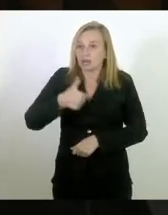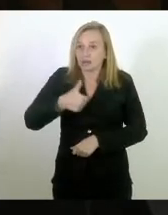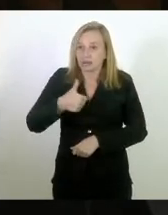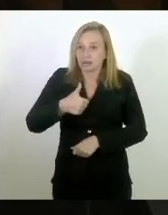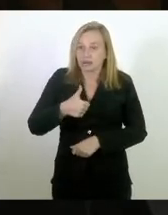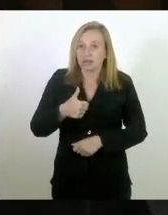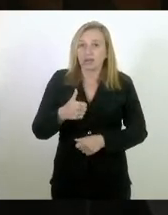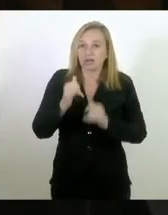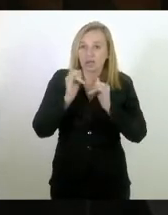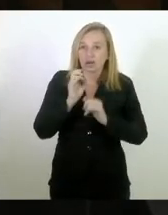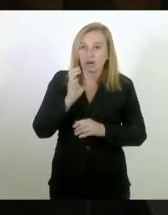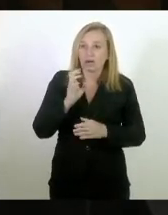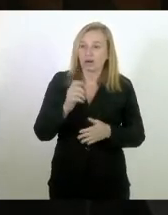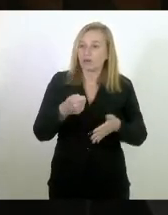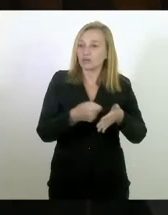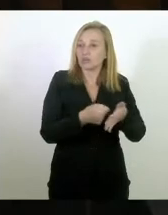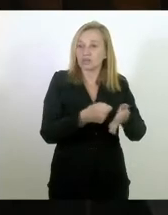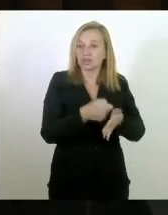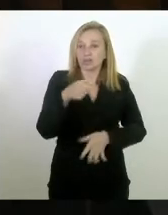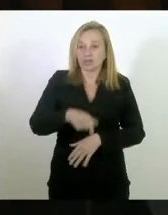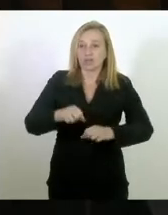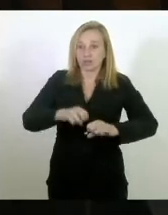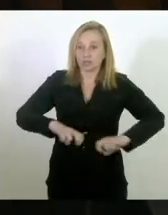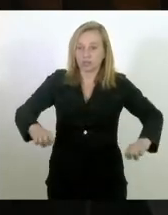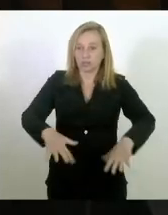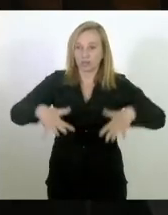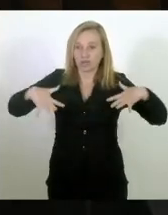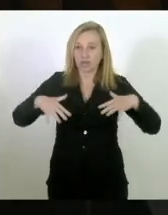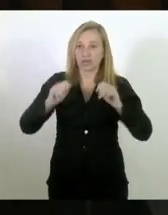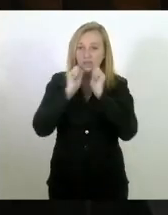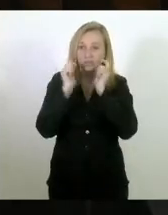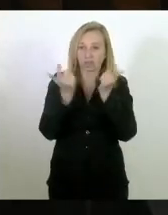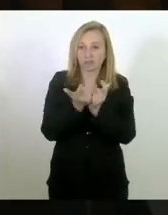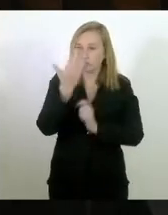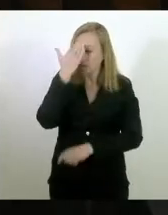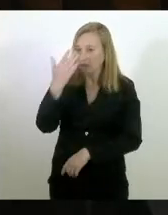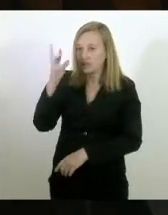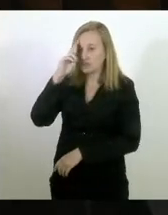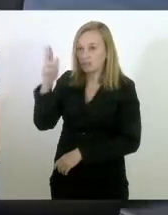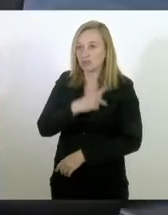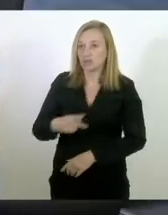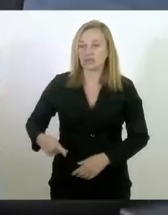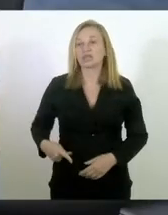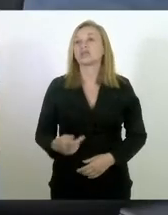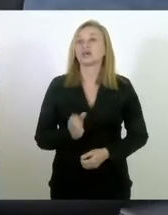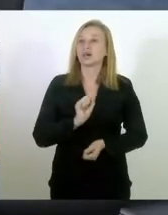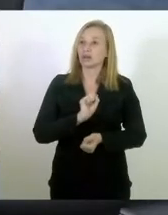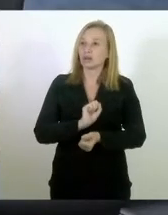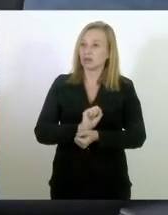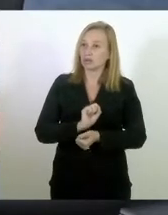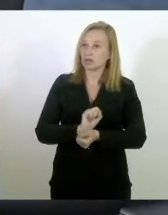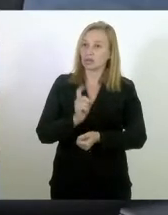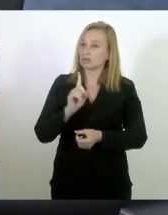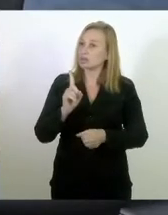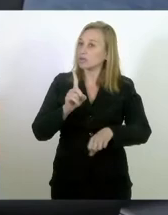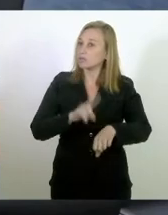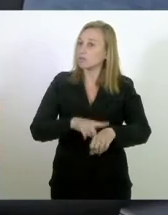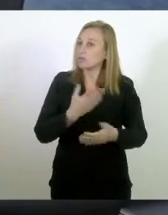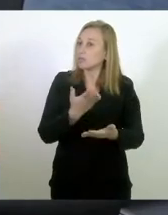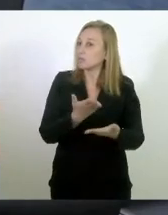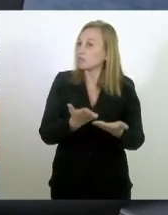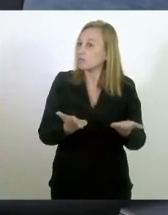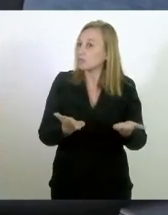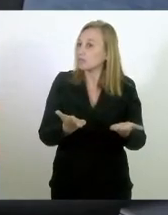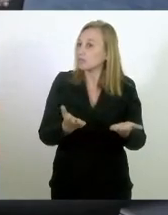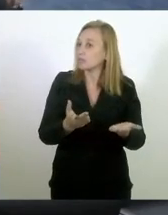trazer as denúncias aqui para o plenário da Assembleia Legislativa Muito obrigado senhora presidente eu espero não ter estourado Meus dez